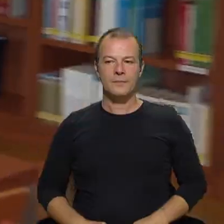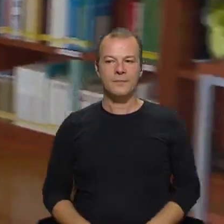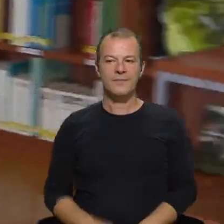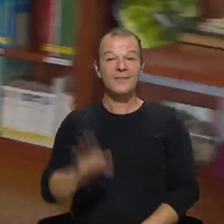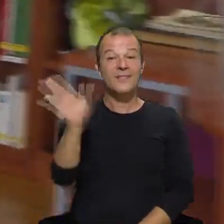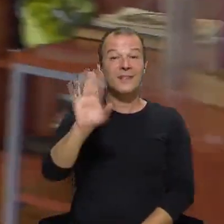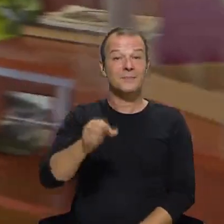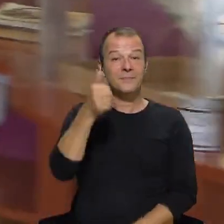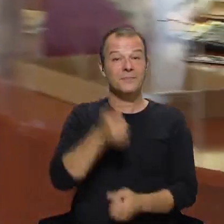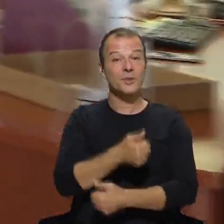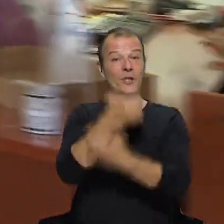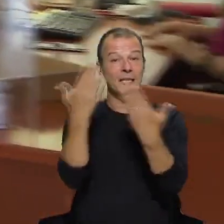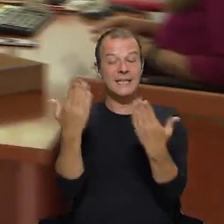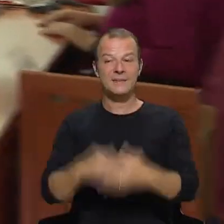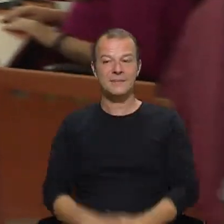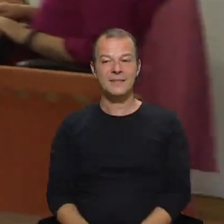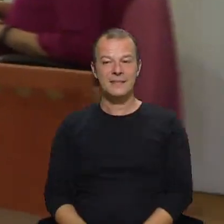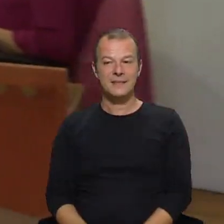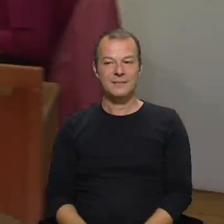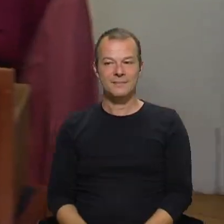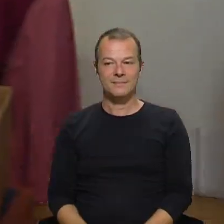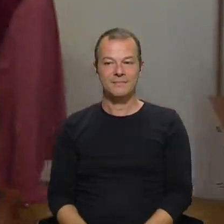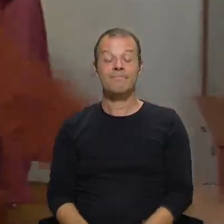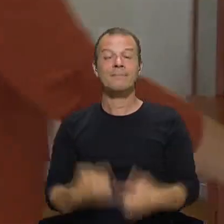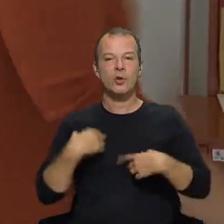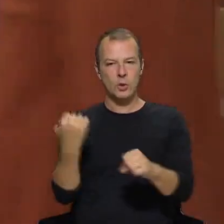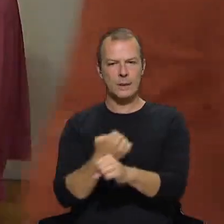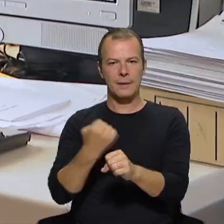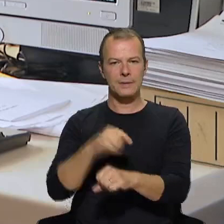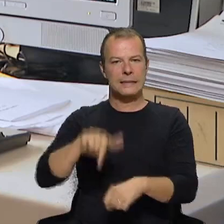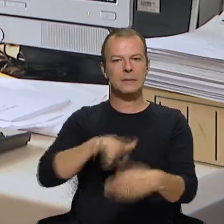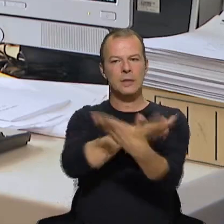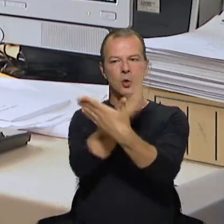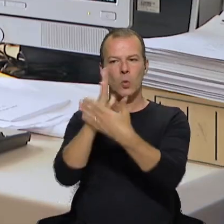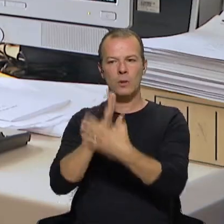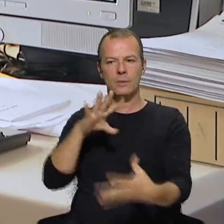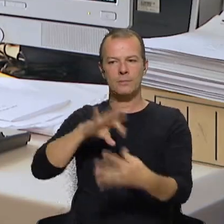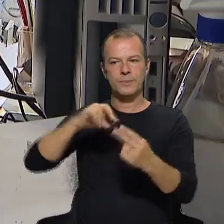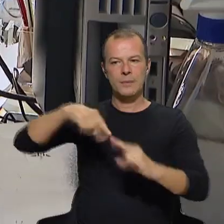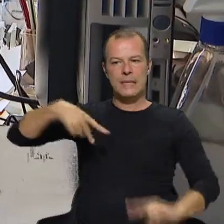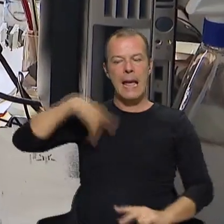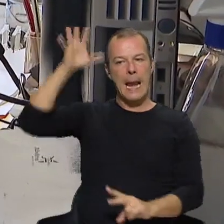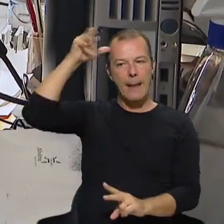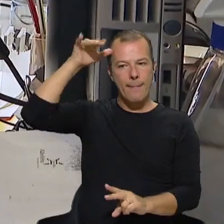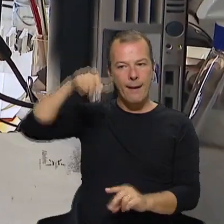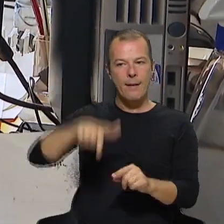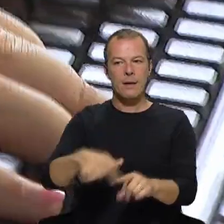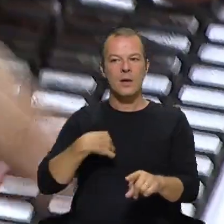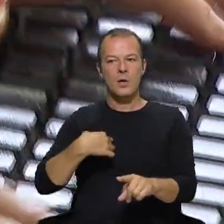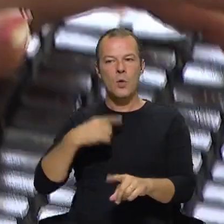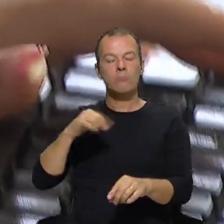Nada. Olá, bom dia. Bom dia, Marta. Trabalho aqui no Arquivo Histórico Municipal de Almada, onde o que